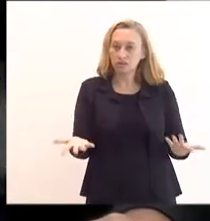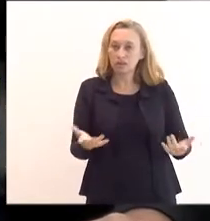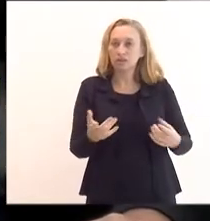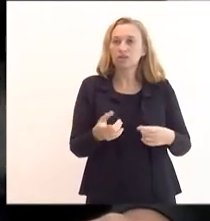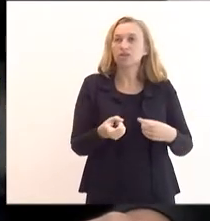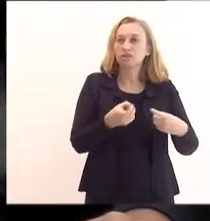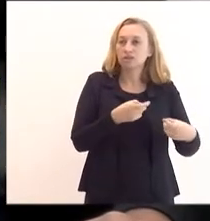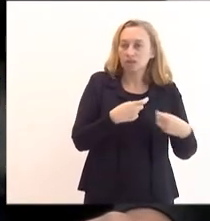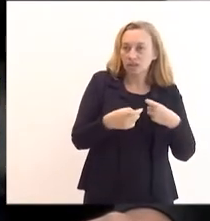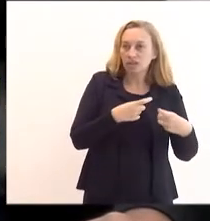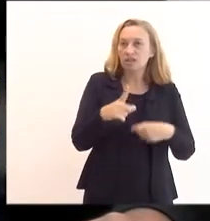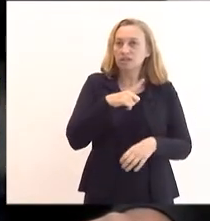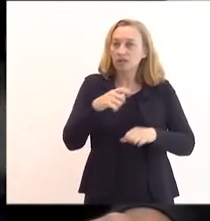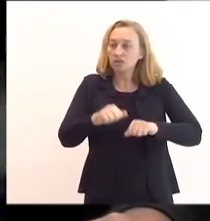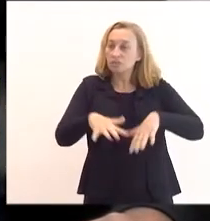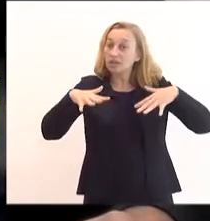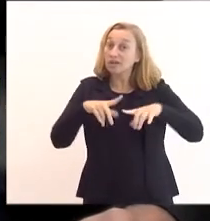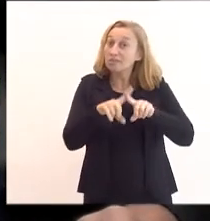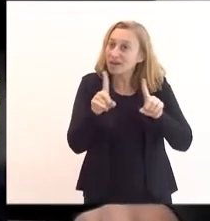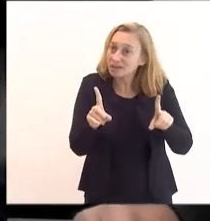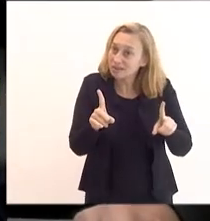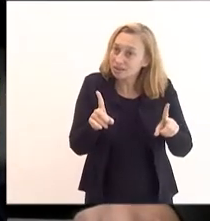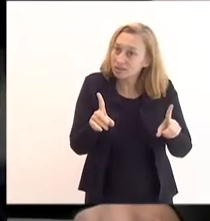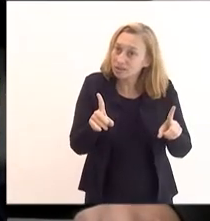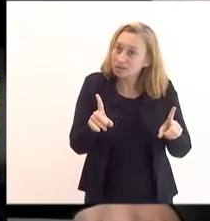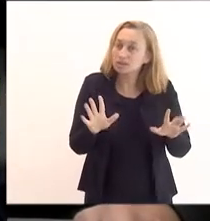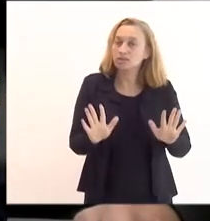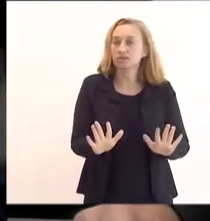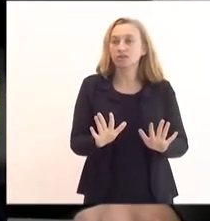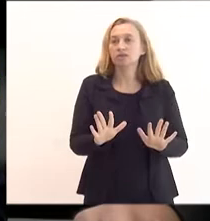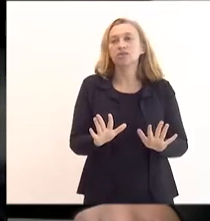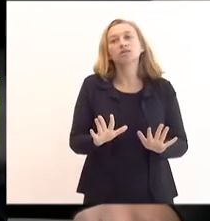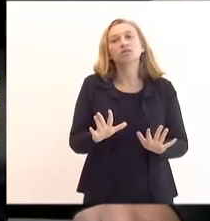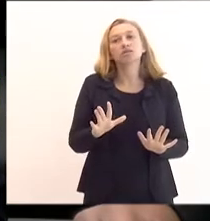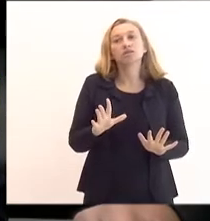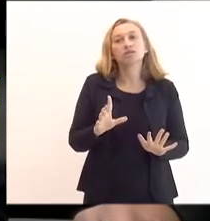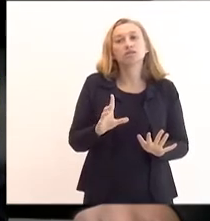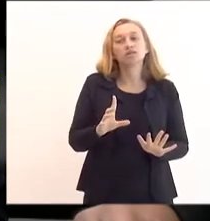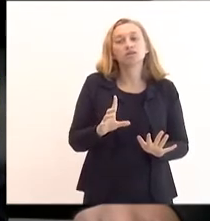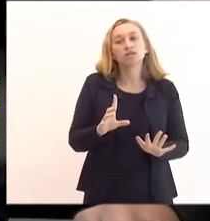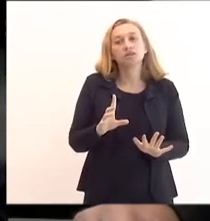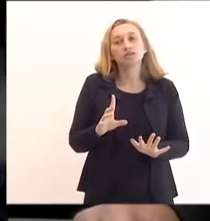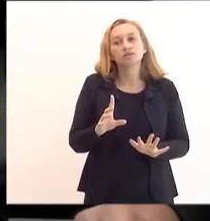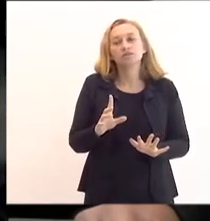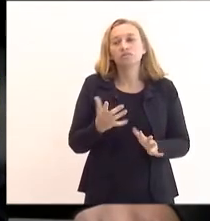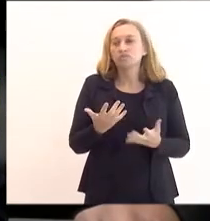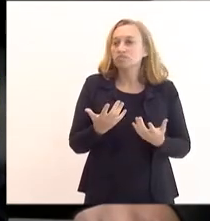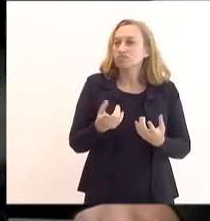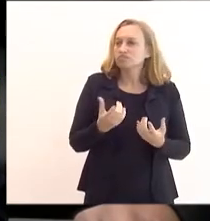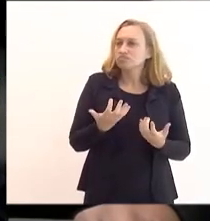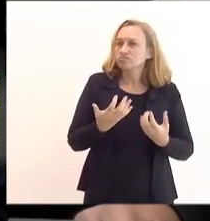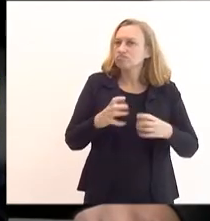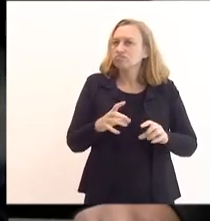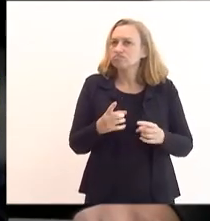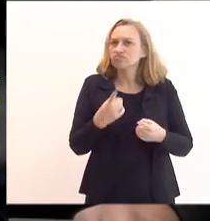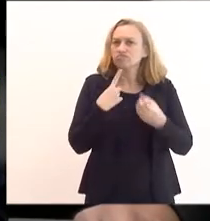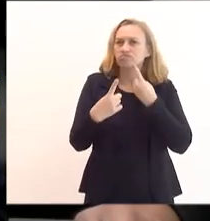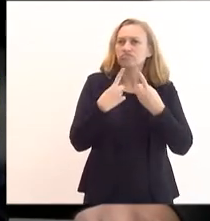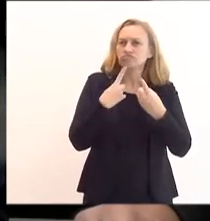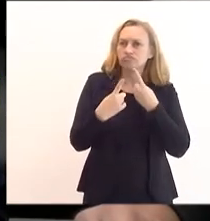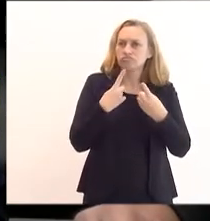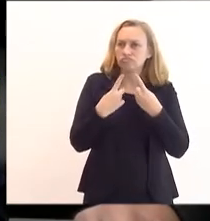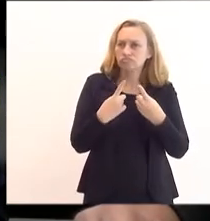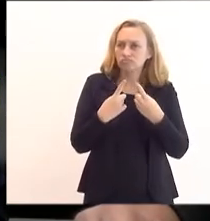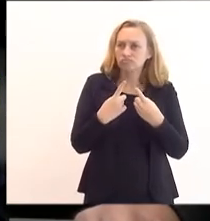travo no plenário, mas tenho tido o hábito de não trazer essas discussões